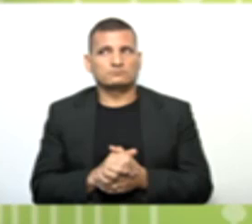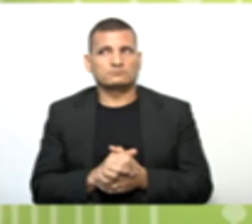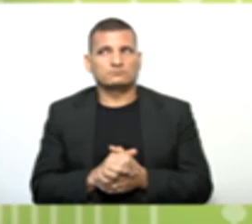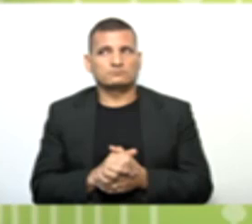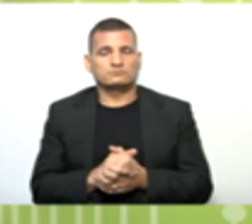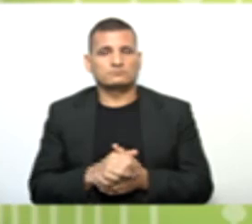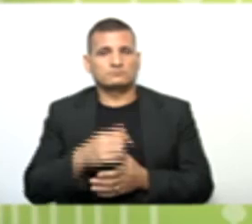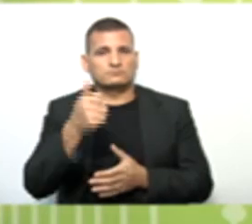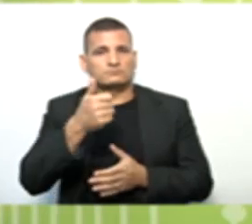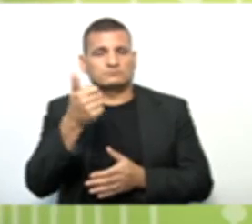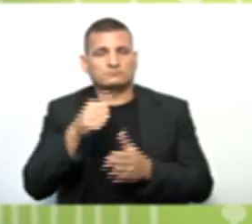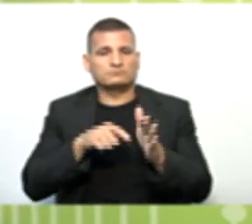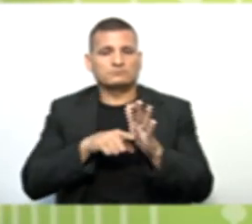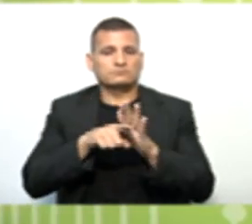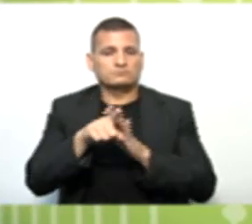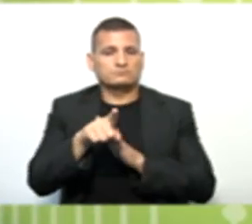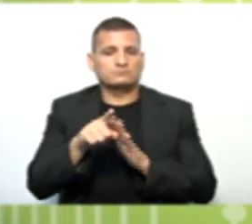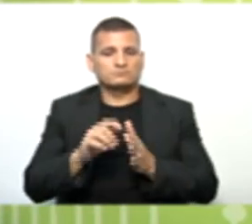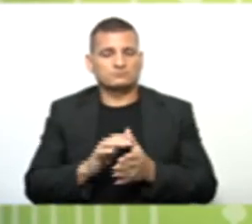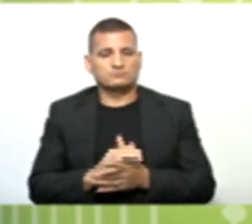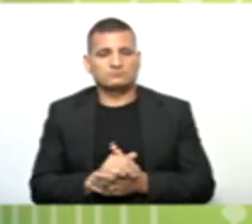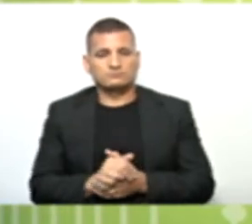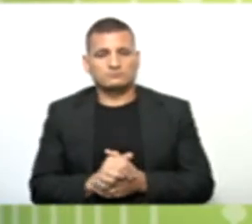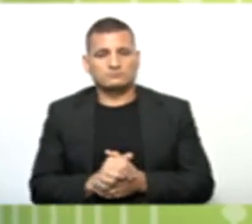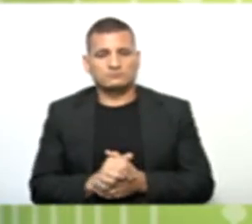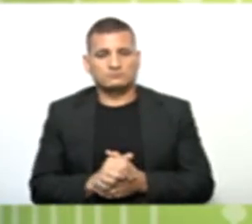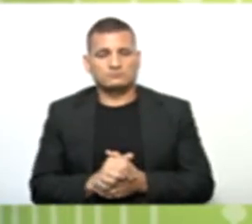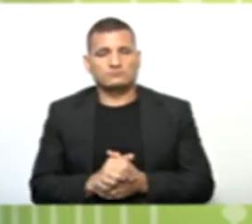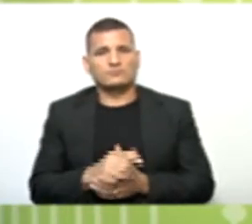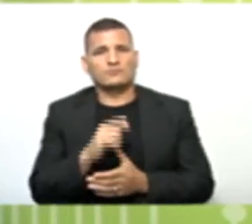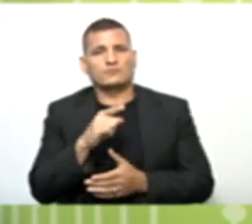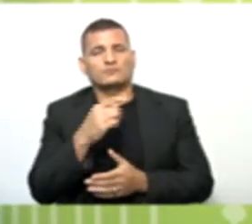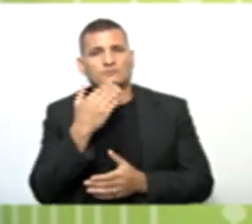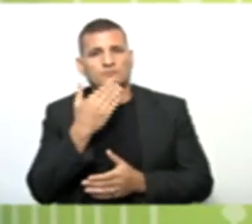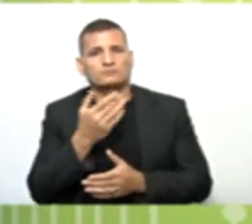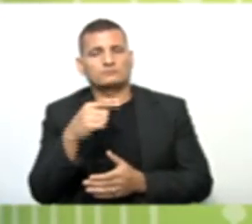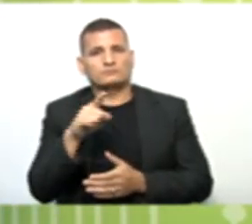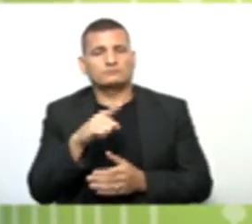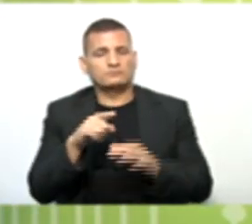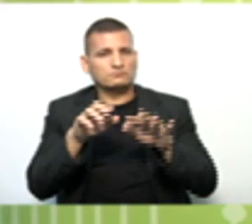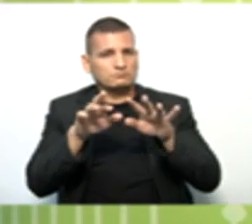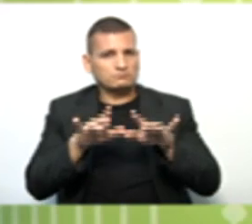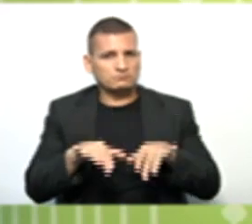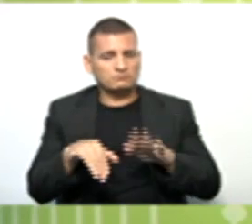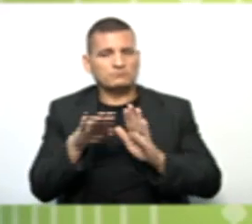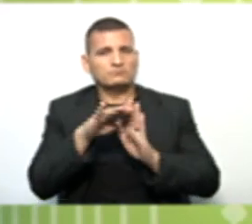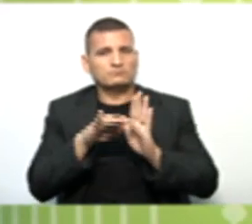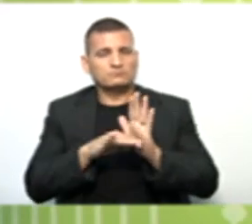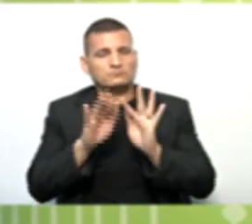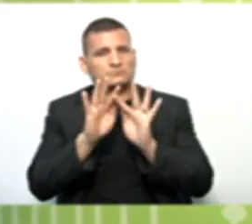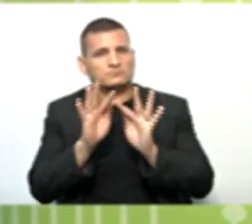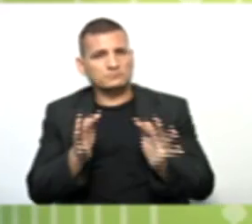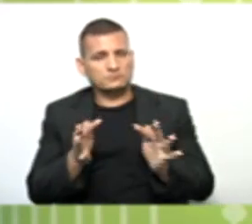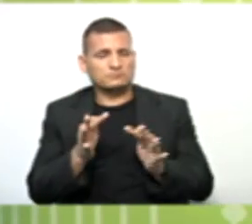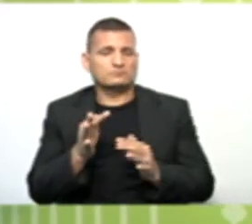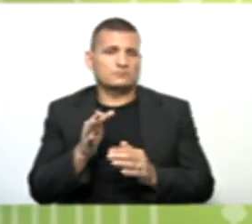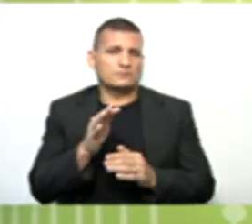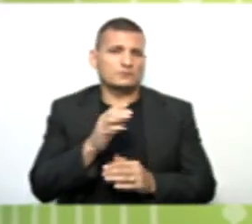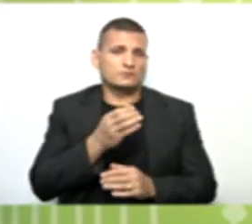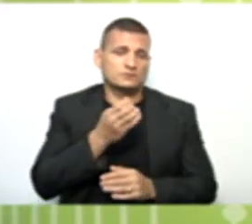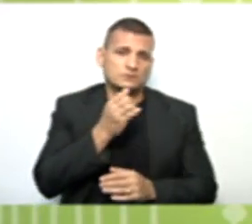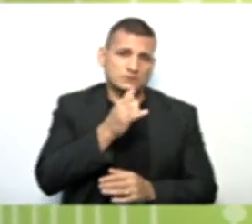atividade de sala que vocês vão precisar responder, ela pede para escrever um programa simples que informa se o número é par ou